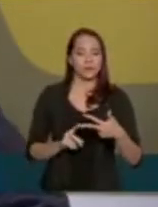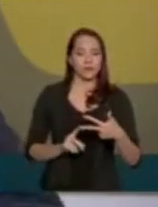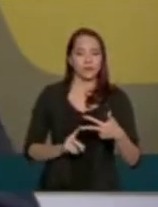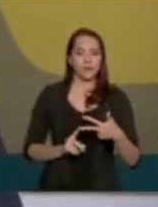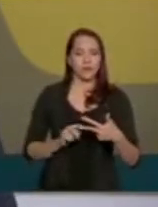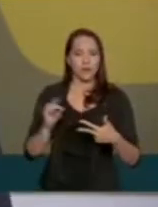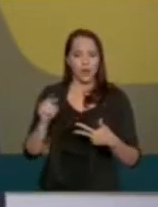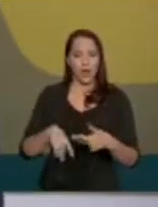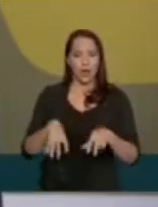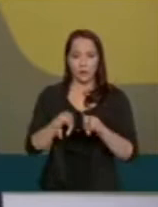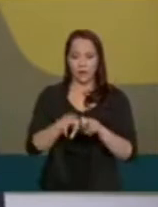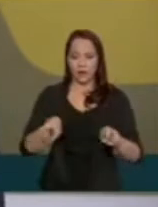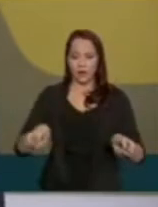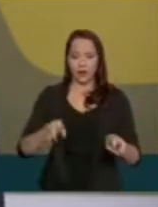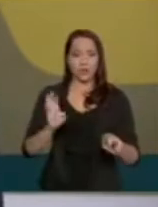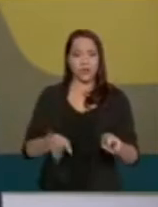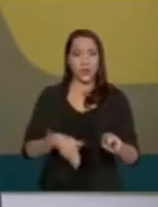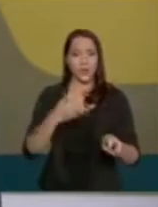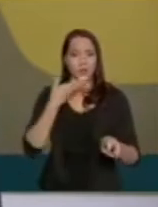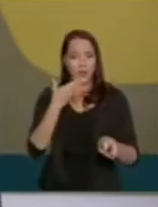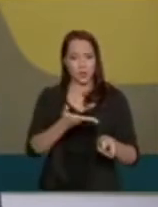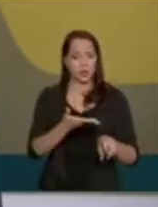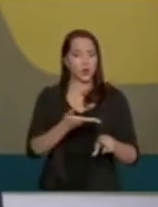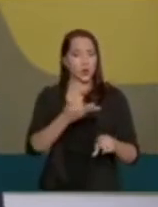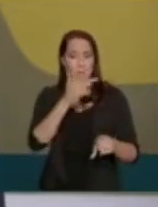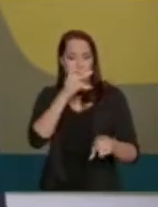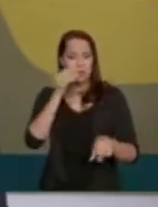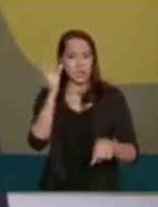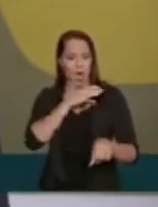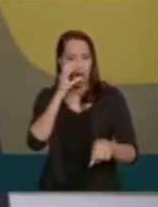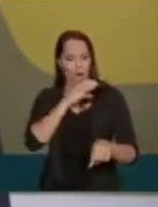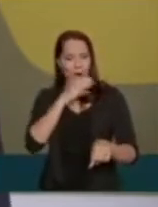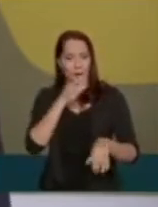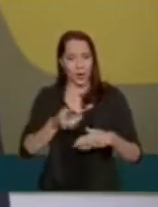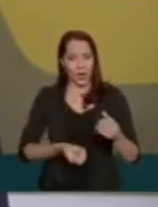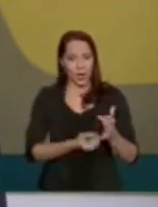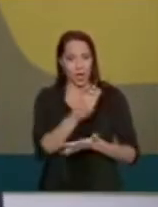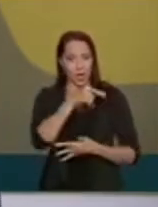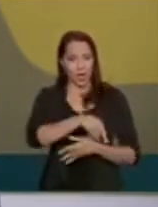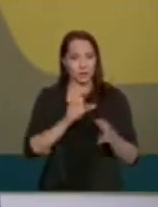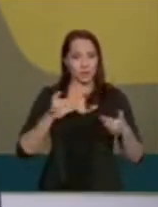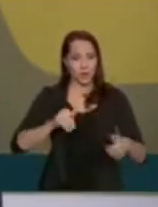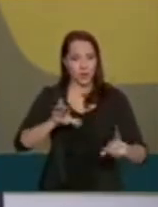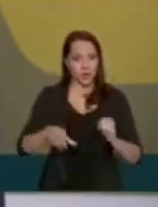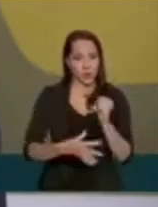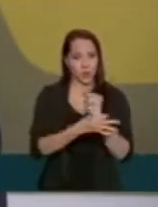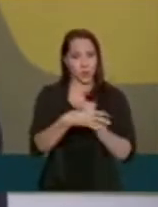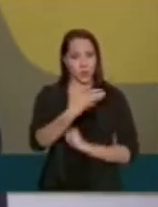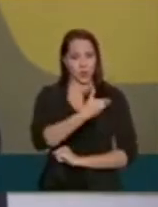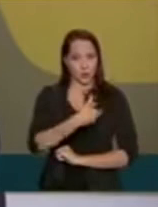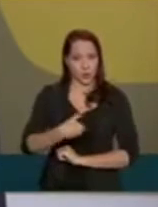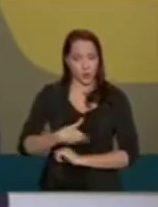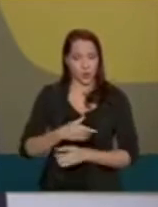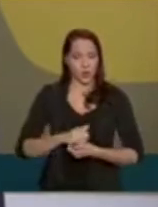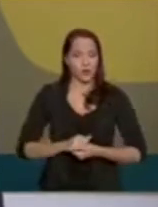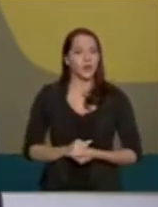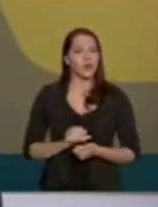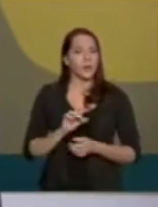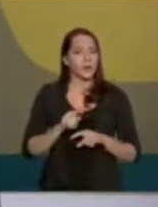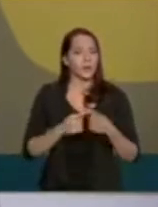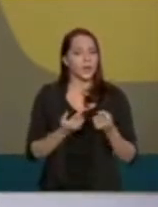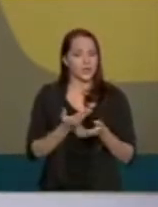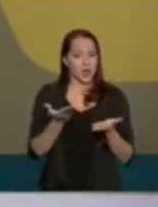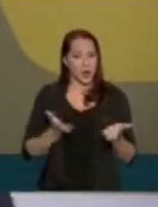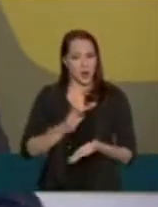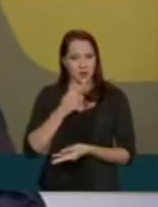a própria bancada da bala já pediu uma certa pressa para essa recriação desse Ministério da Segurança Pública. Mas agora